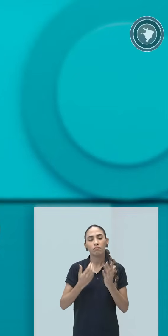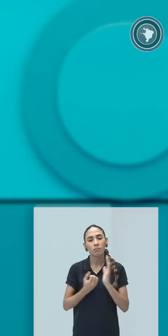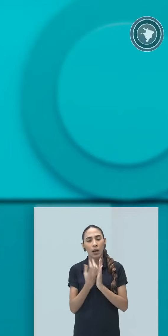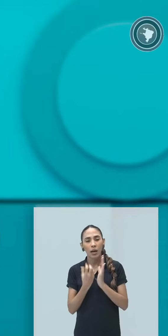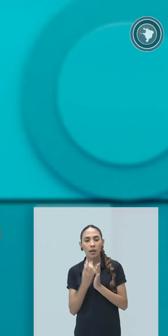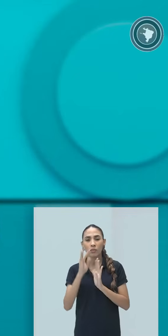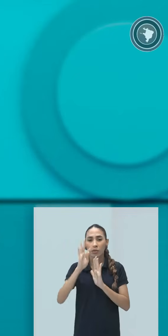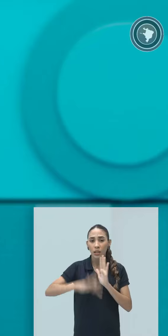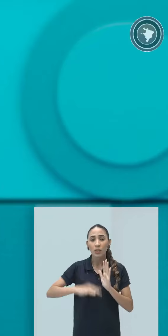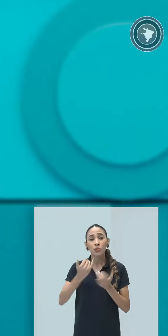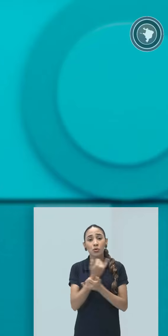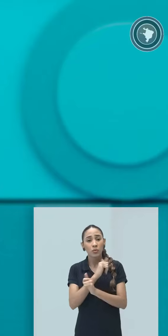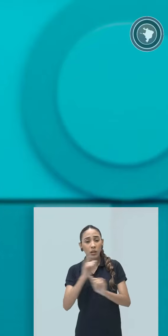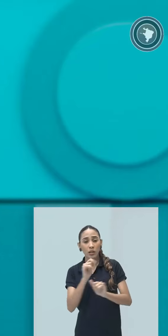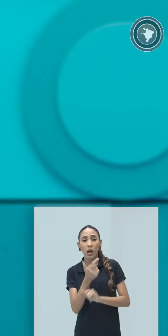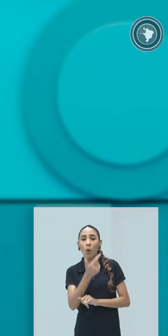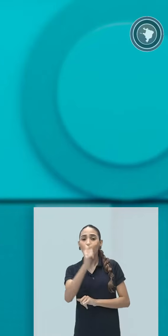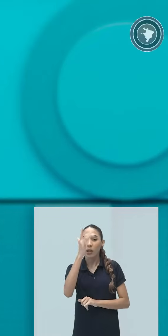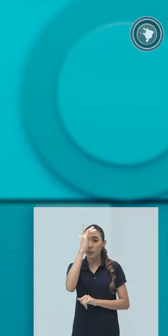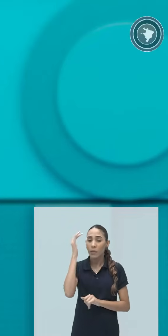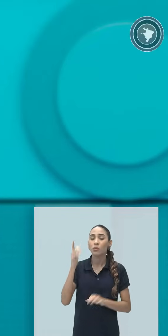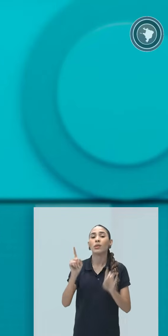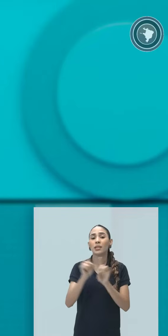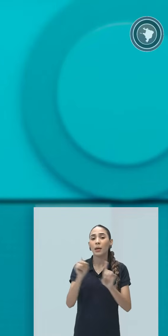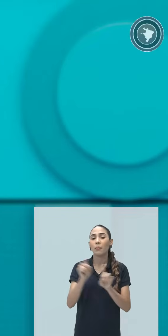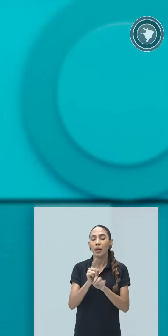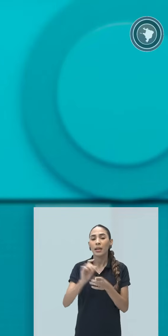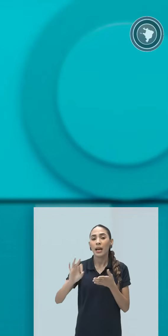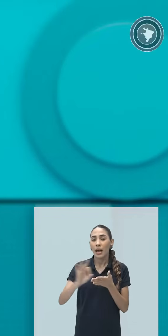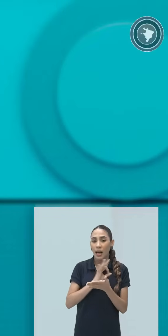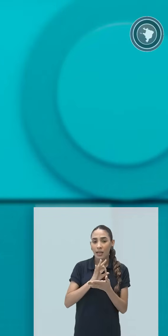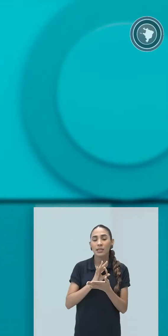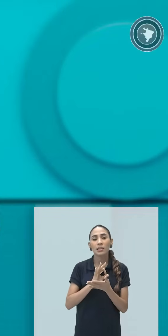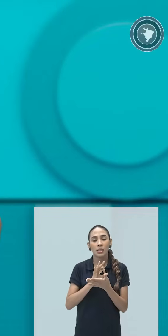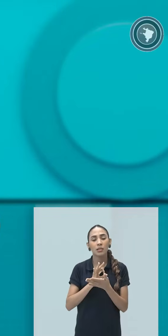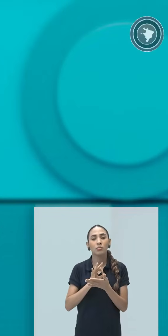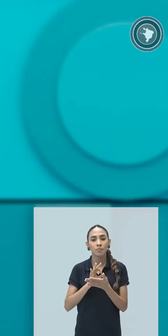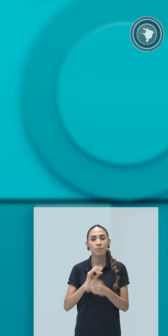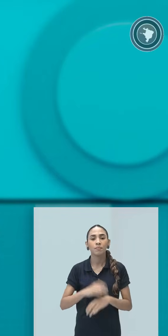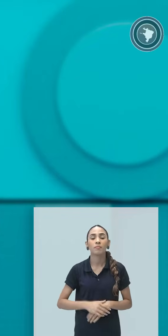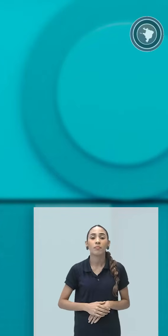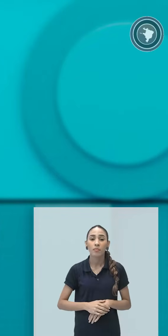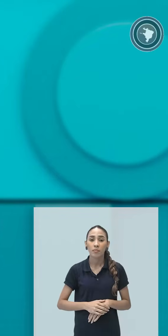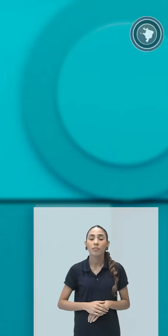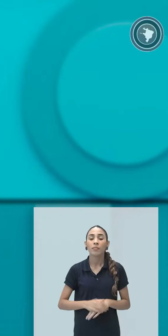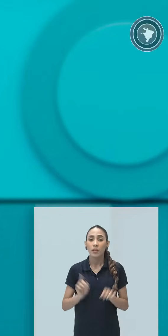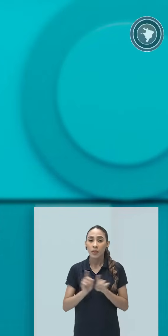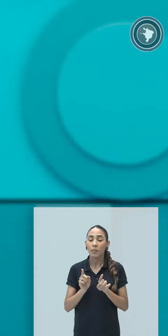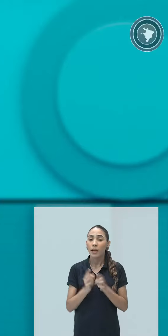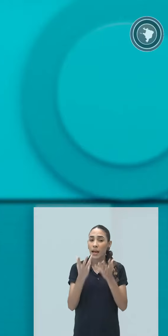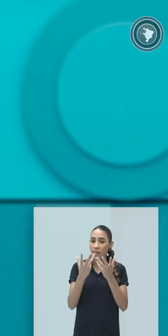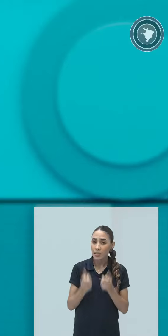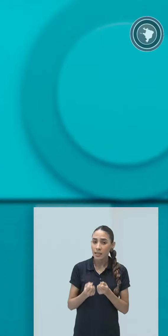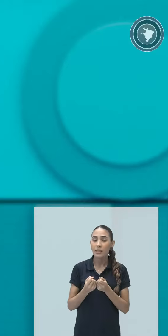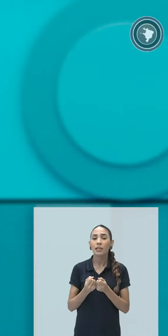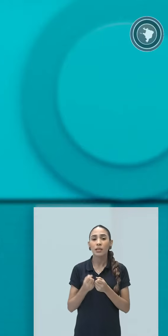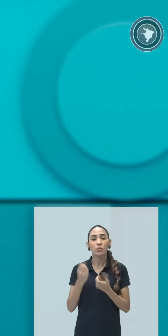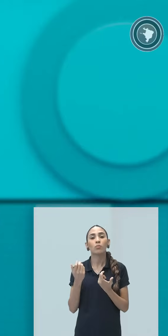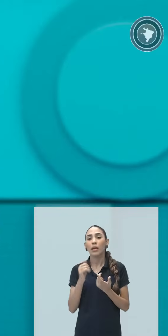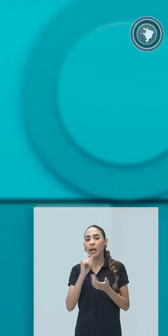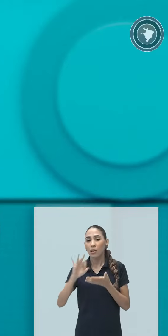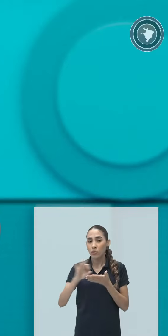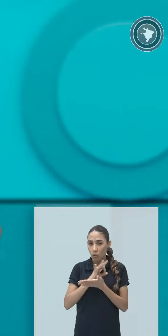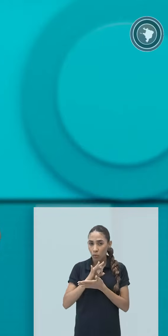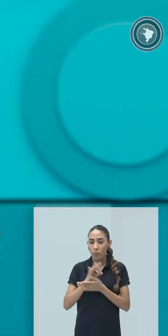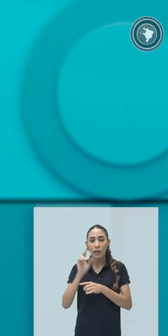outras pessoas que também estavam ali assinando, dando ciência e se colocando a favor da preservação da praça